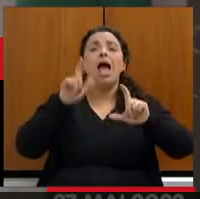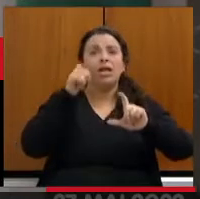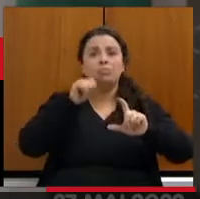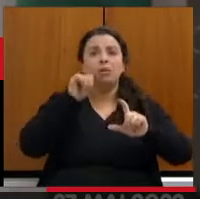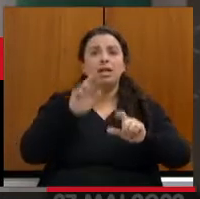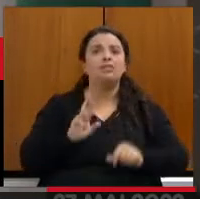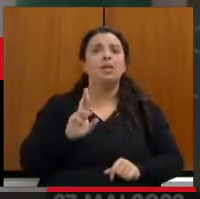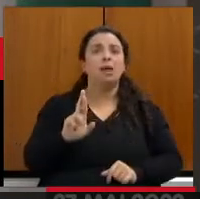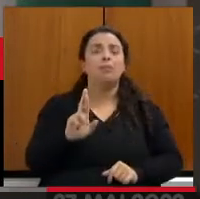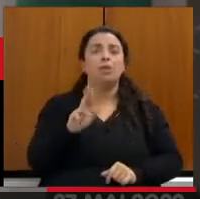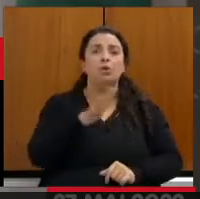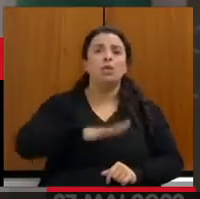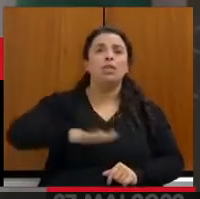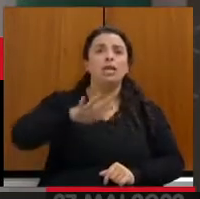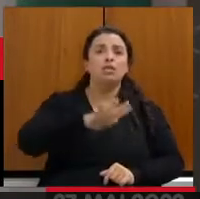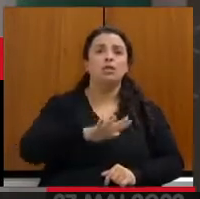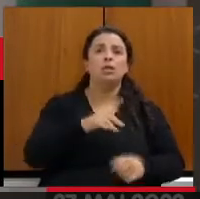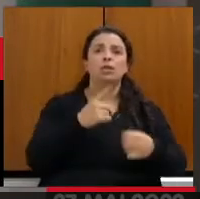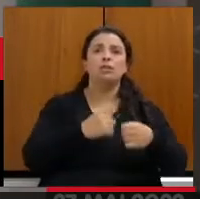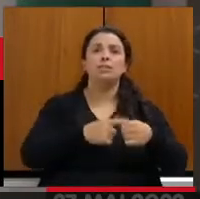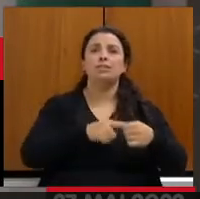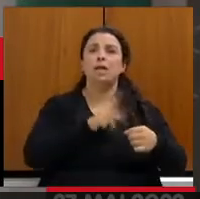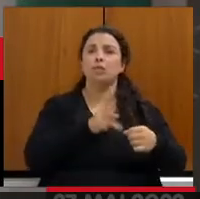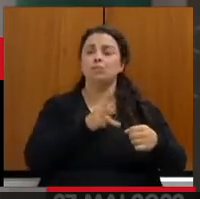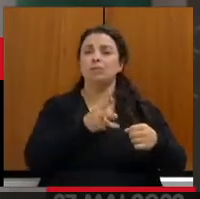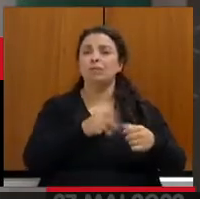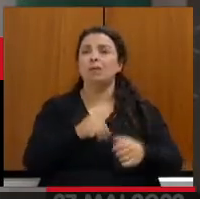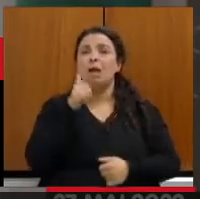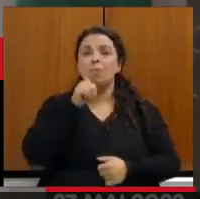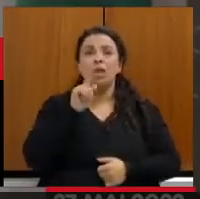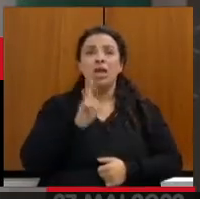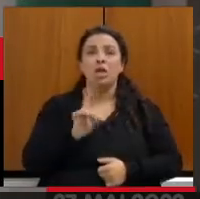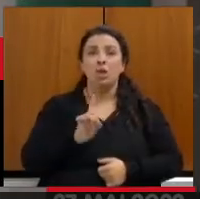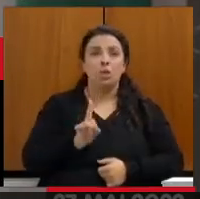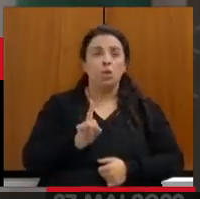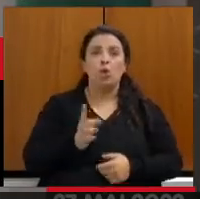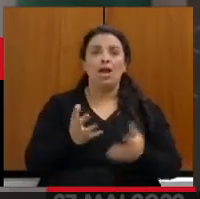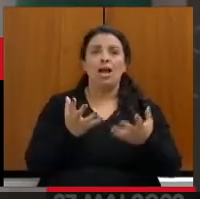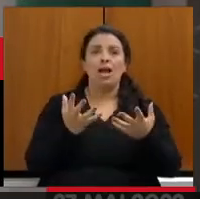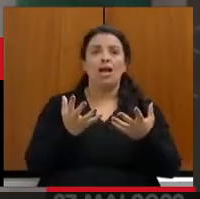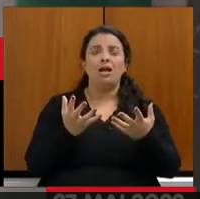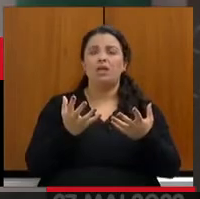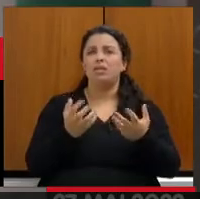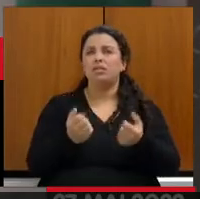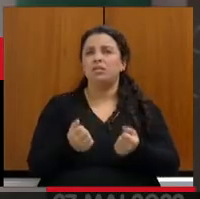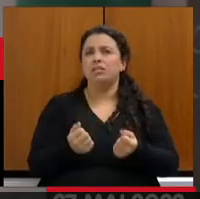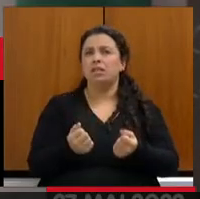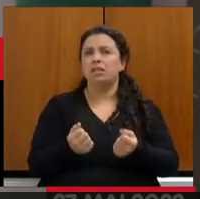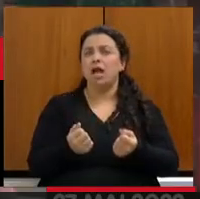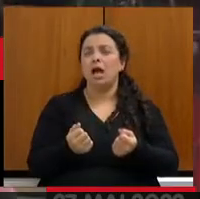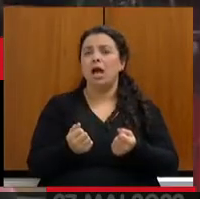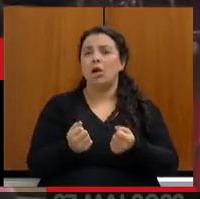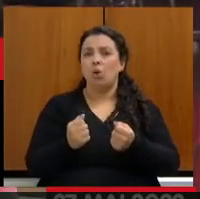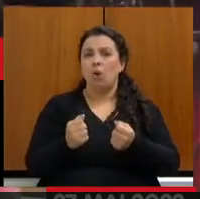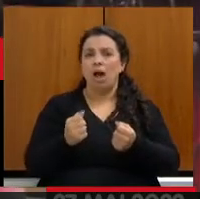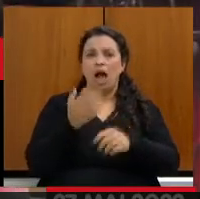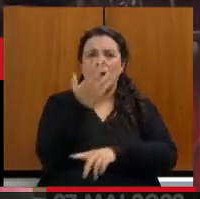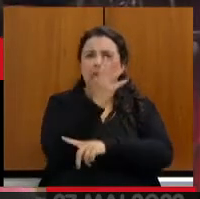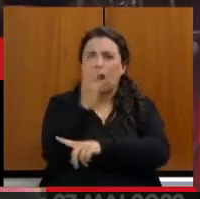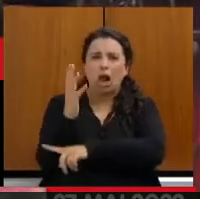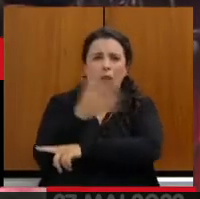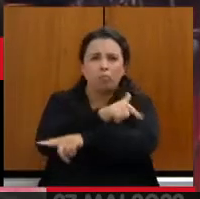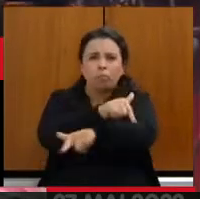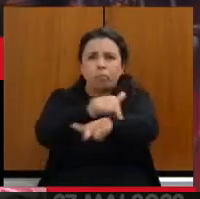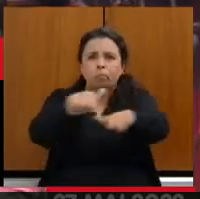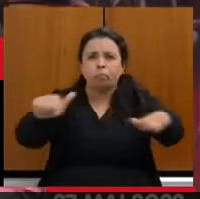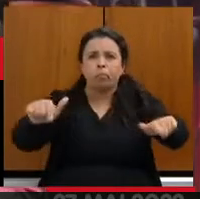Gerais veleiro são as mulheres que nunca aceitaram as ama flor o devastação que existe no norte de